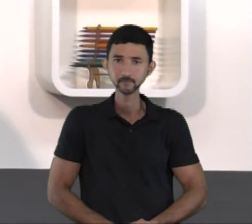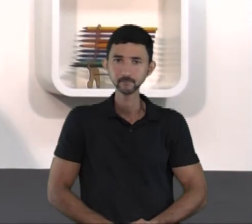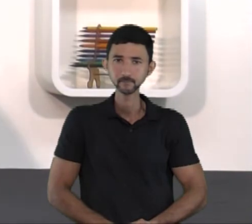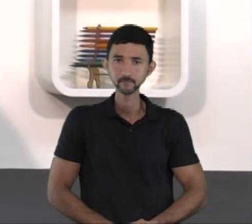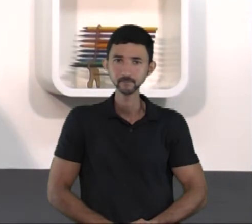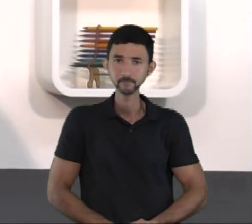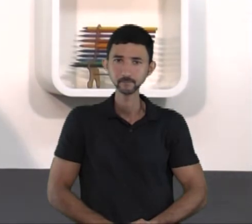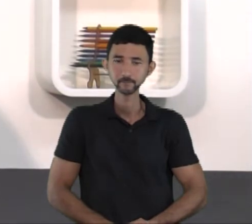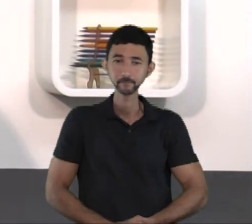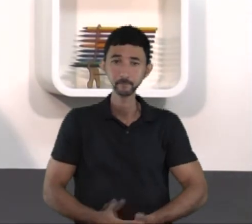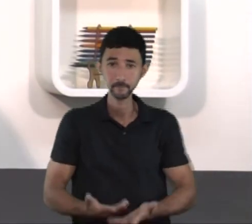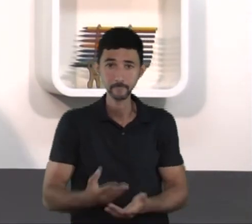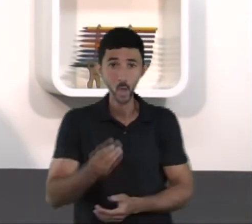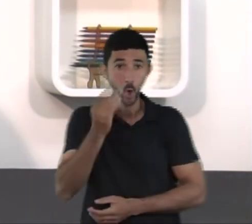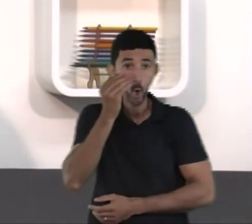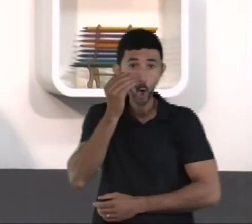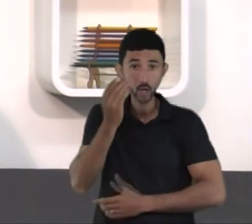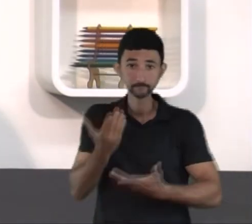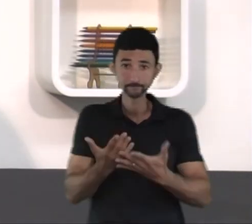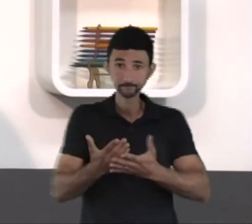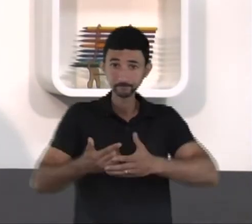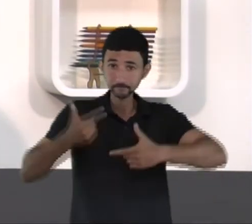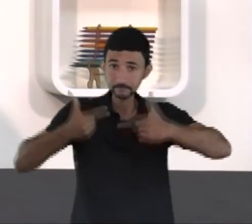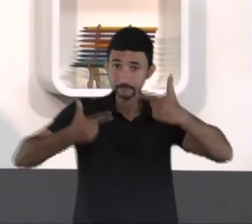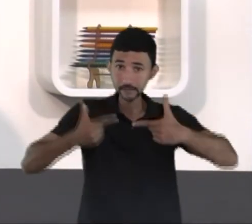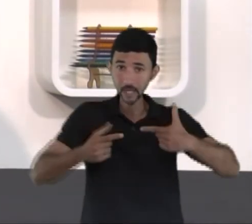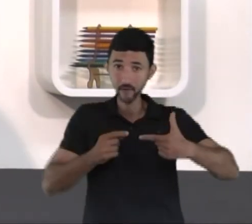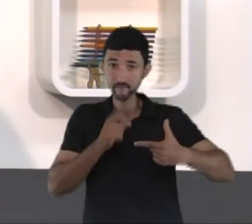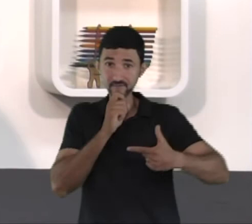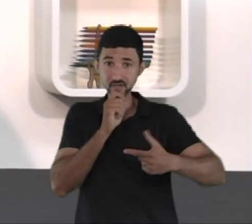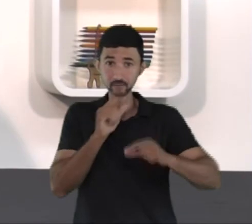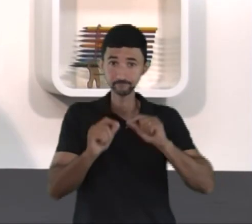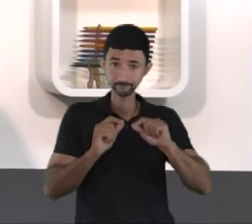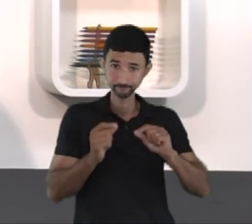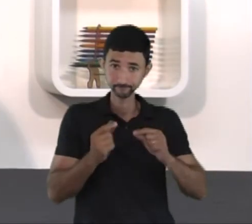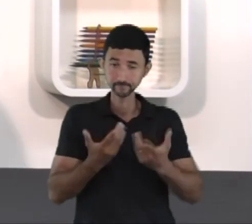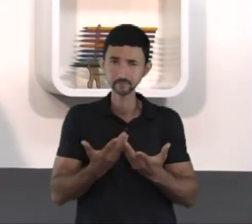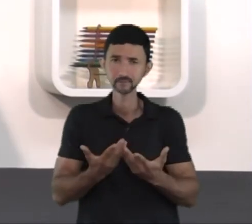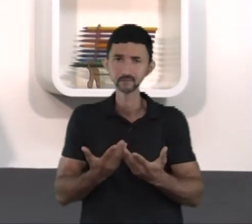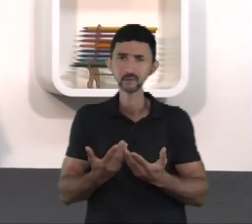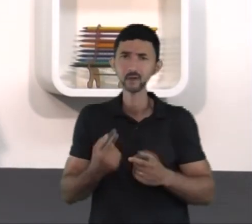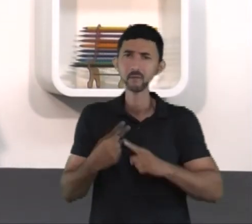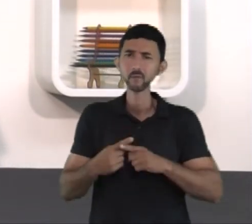A gente vai ter uma Guerra Fria. Por que a